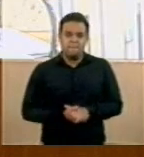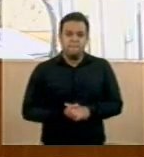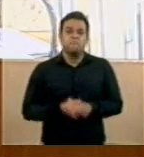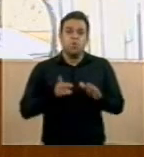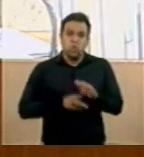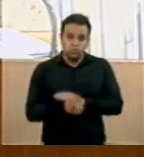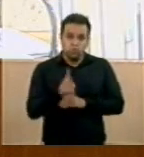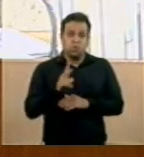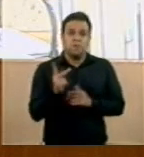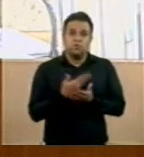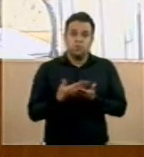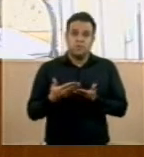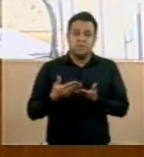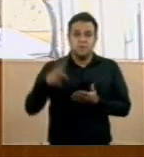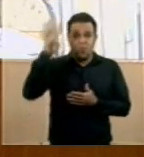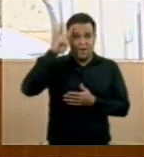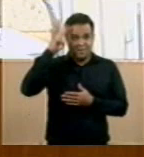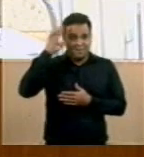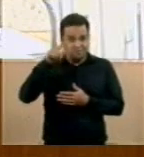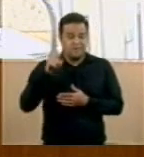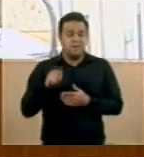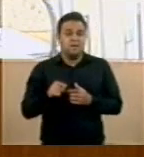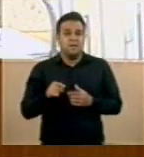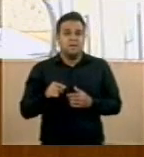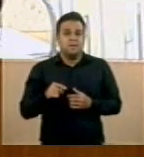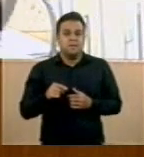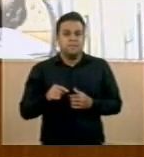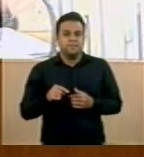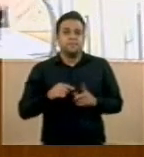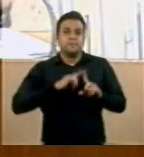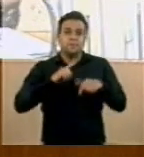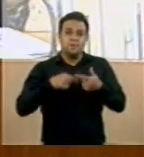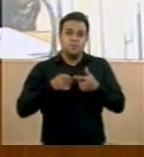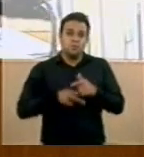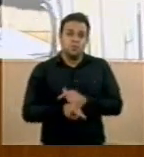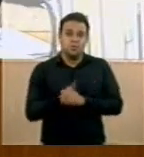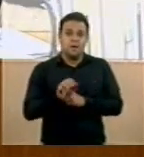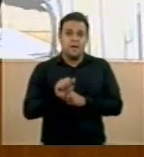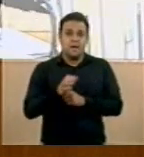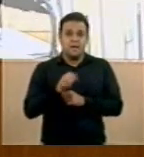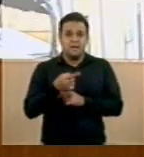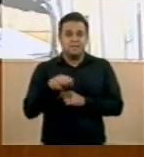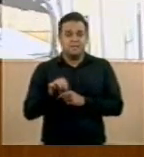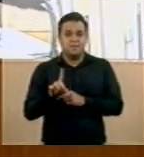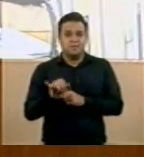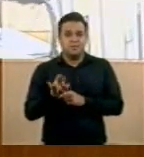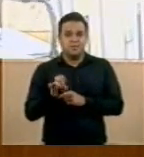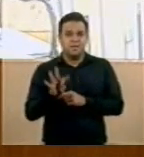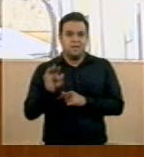prosseguiríamos, então, no início da sessão de quarta-feira e, na sequência, chamaríamos a ação direta de